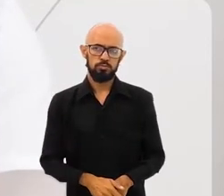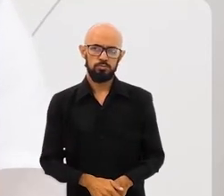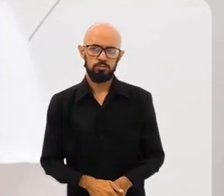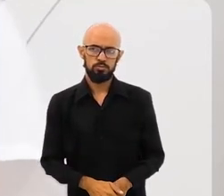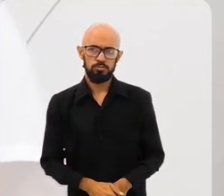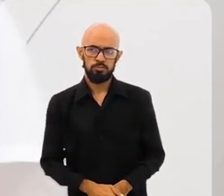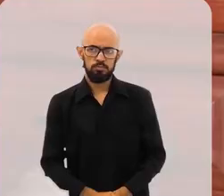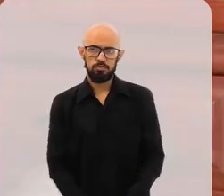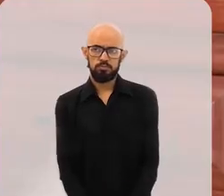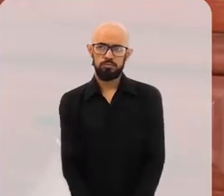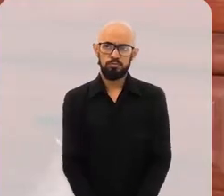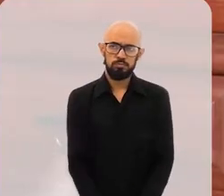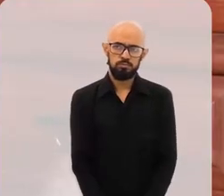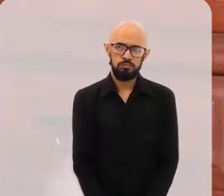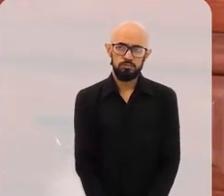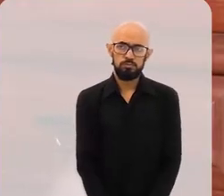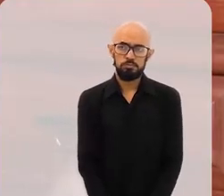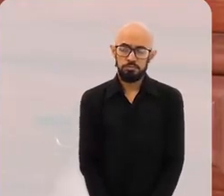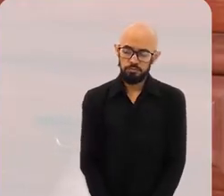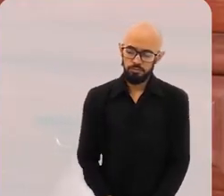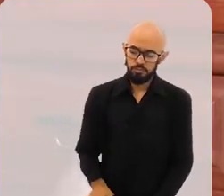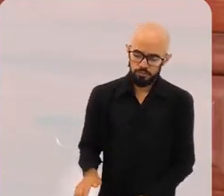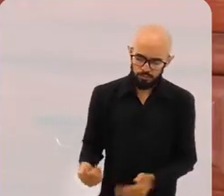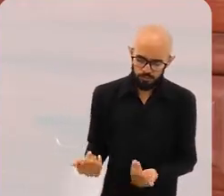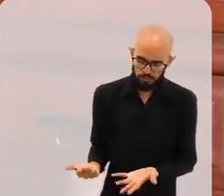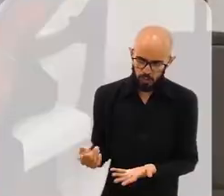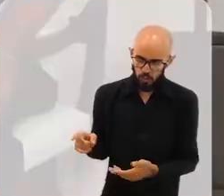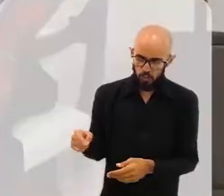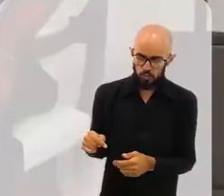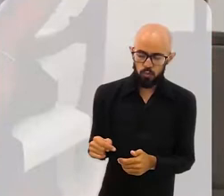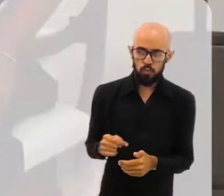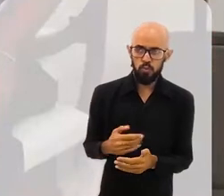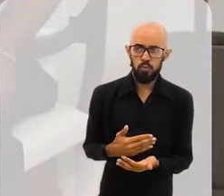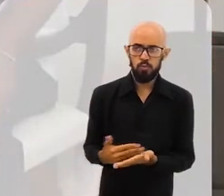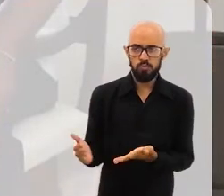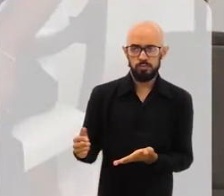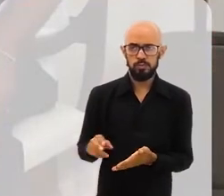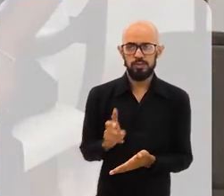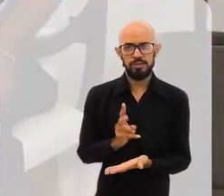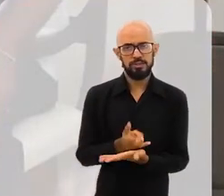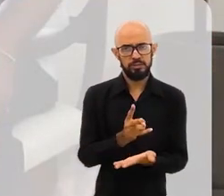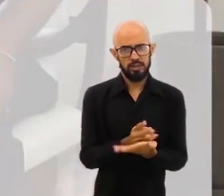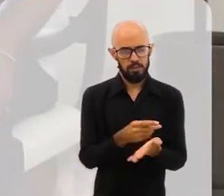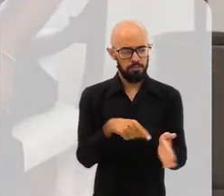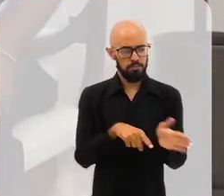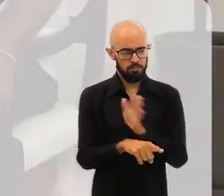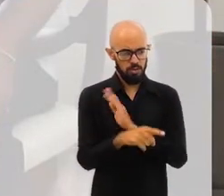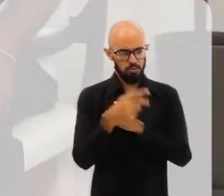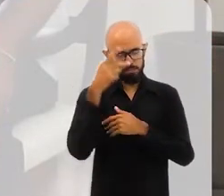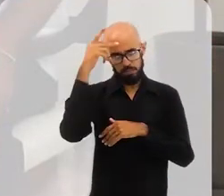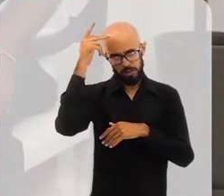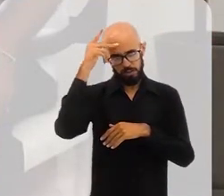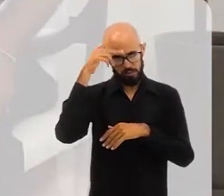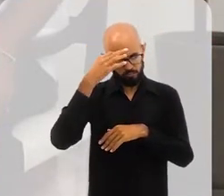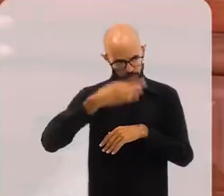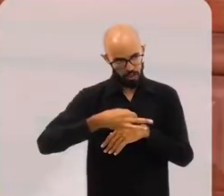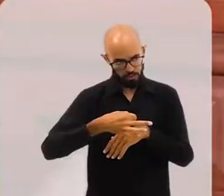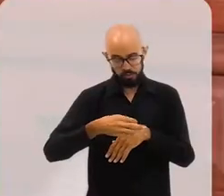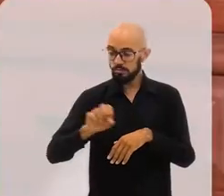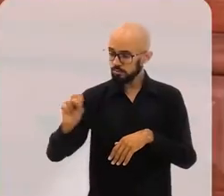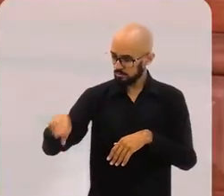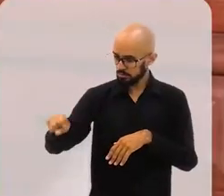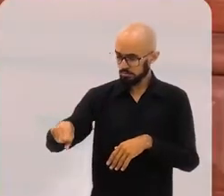por isso que estão padrinho então o iniciado ele vai sempre se dirigir ao padrinho tá